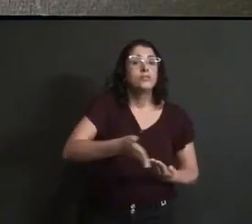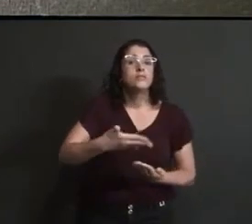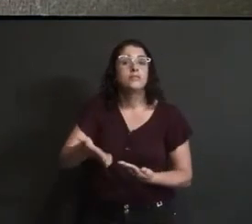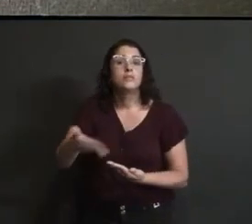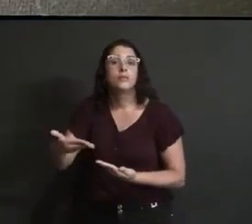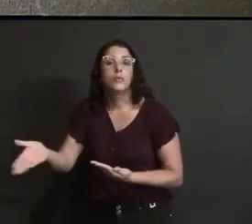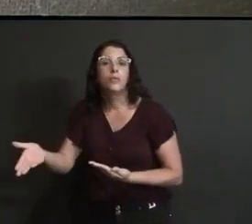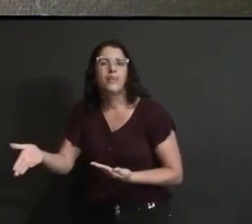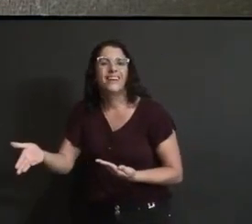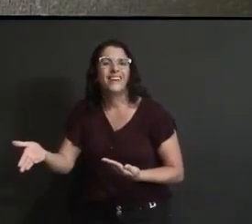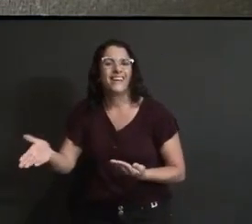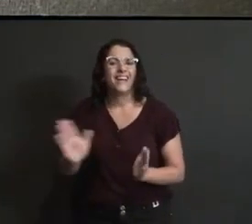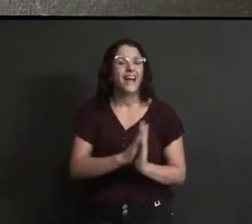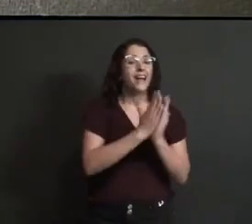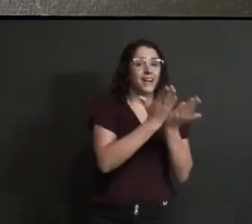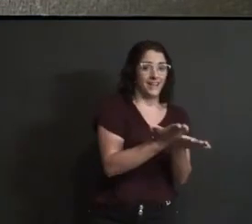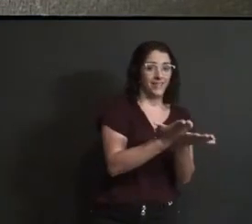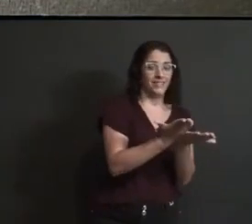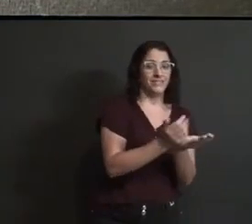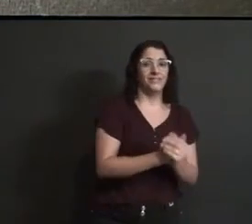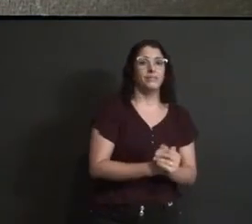Brasil.